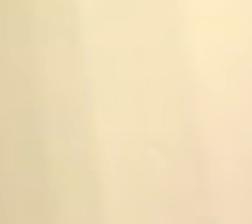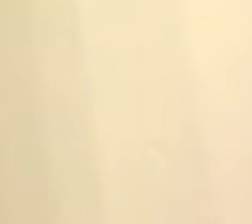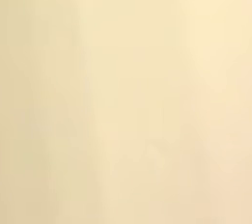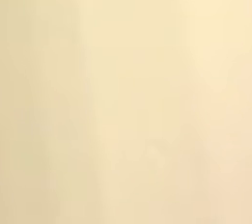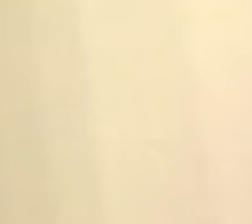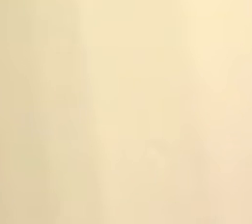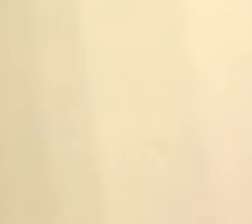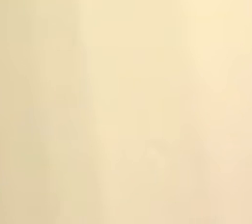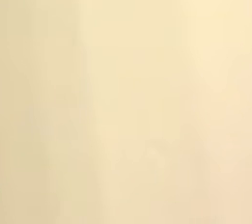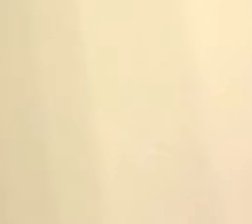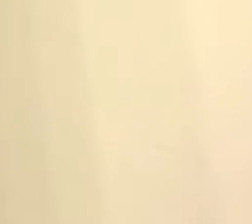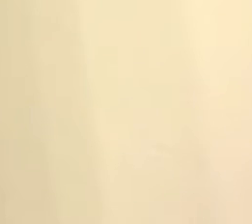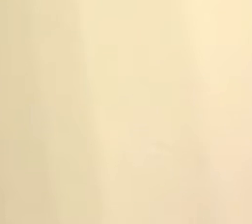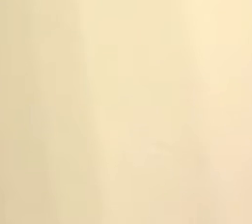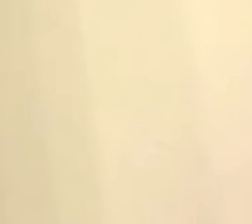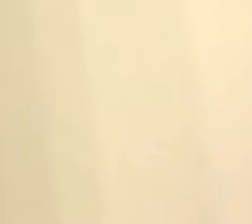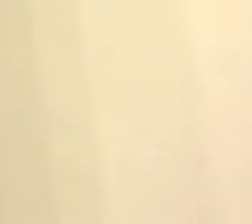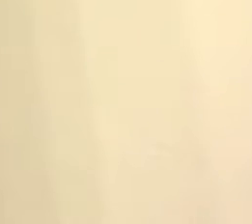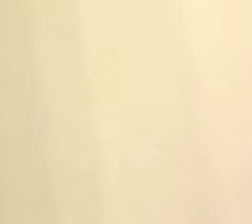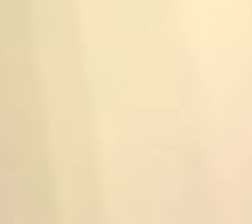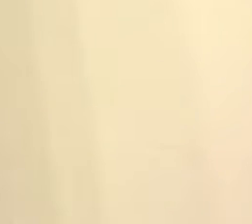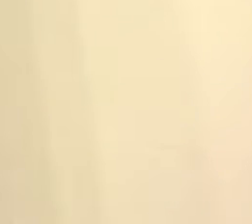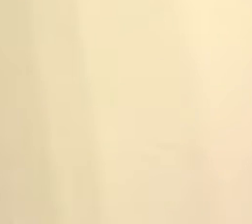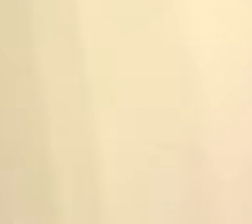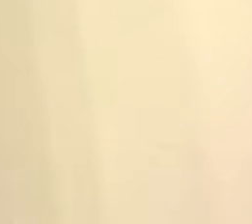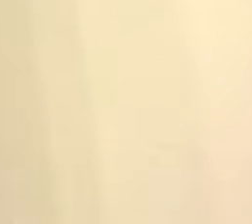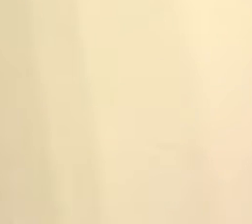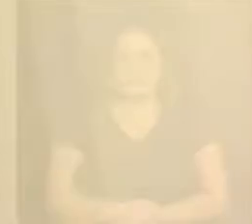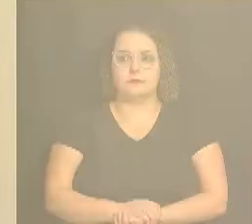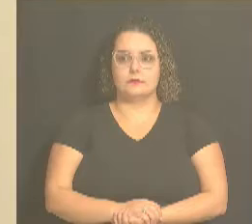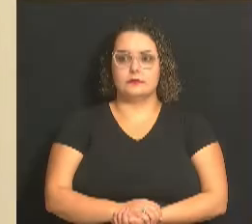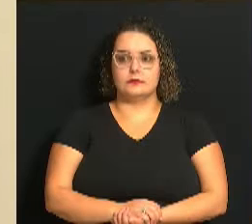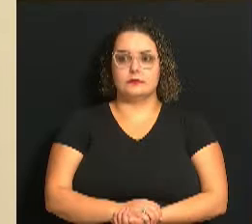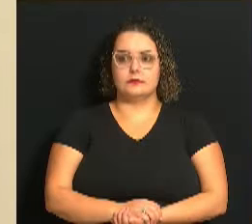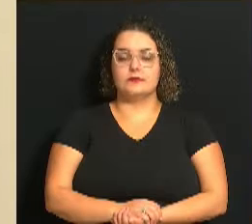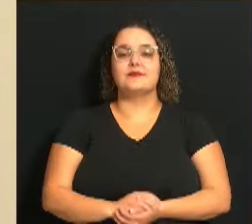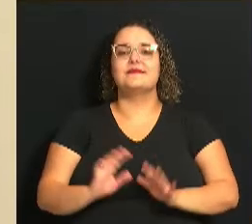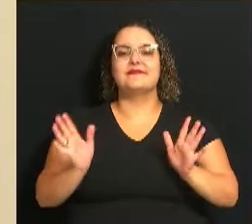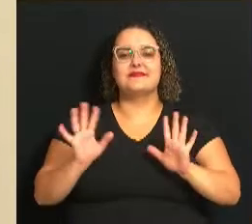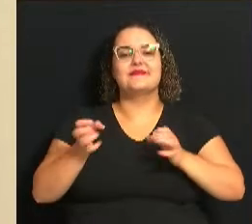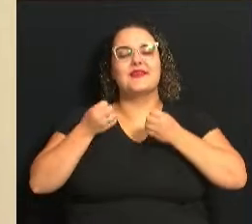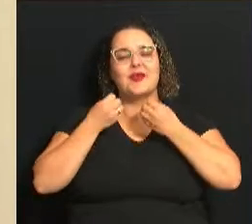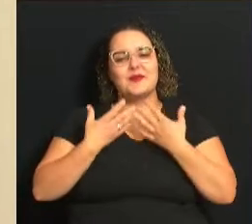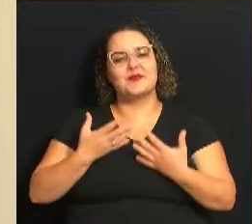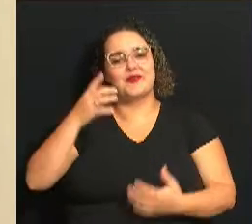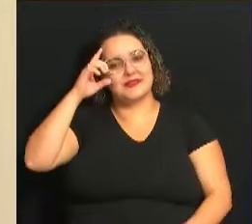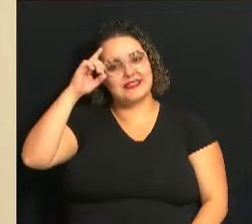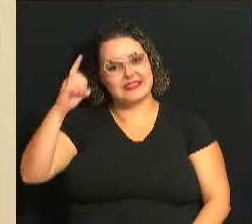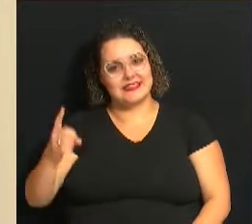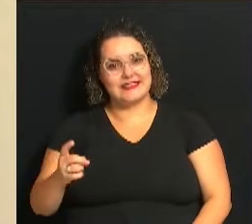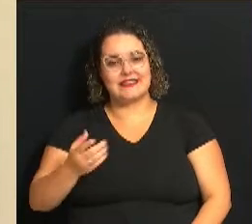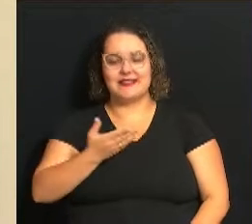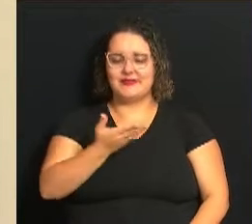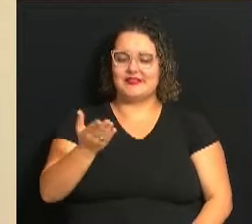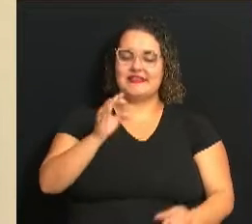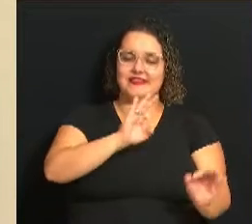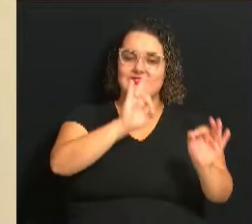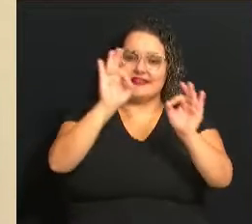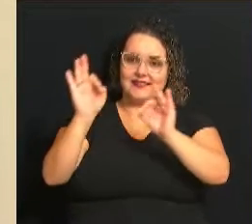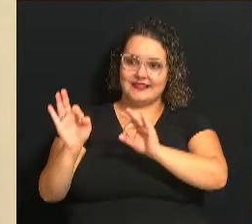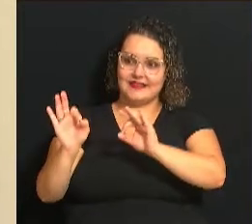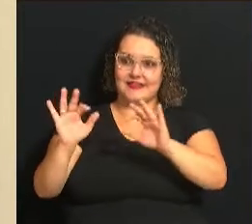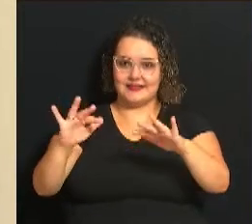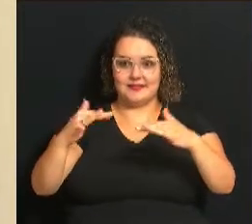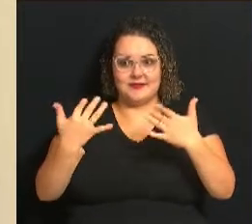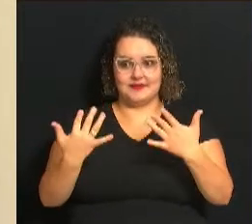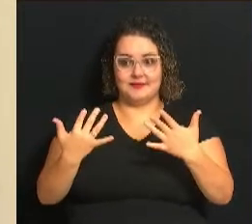Olá, muito bom dia para você que está aí acompanhando a programação da TV Câmara Campinas. Muito obrigada pela sua companhia e ao longo desse dia. Eu falo